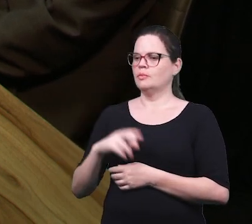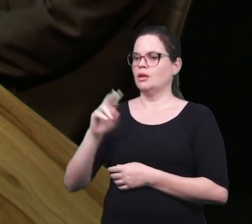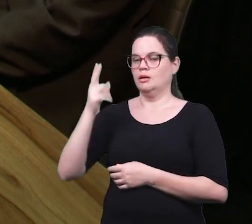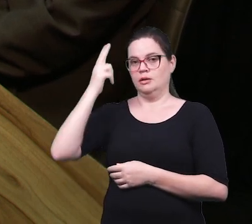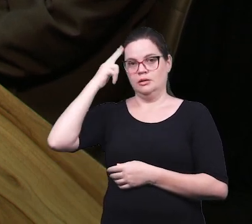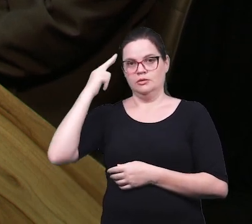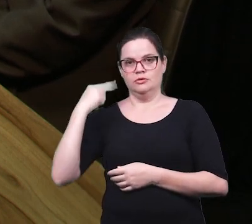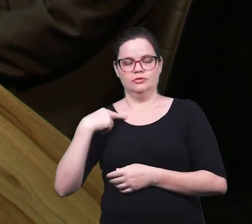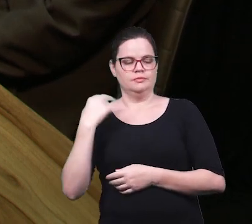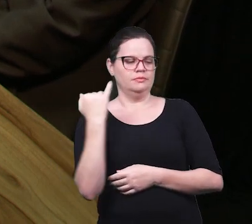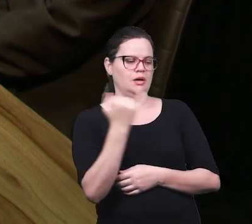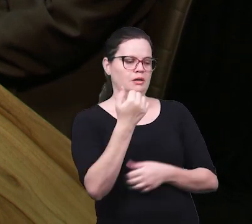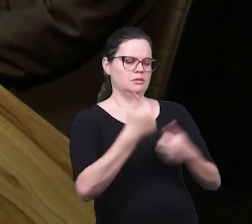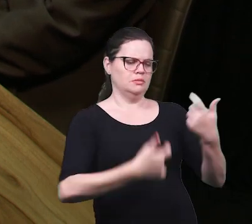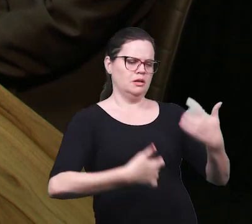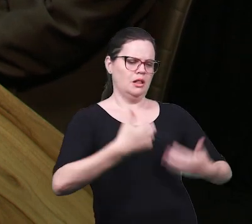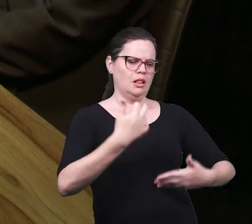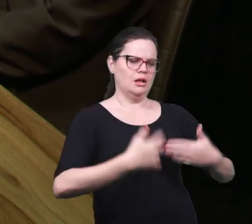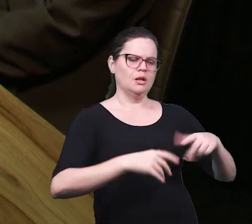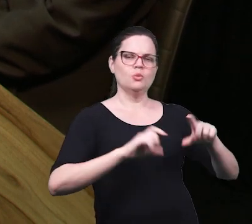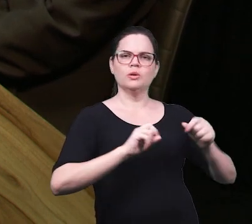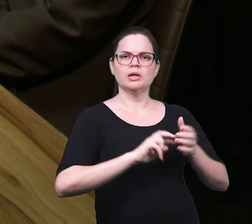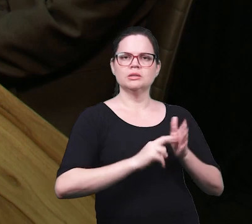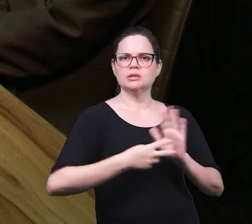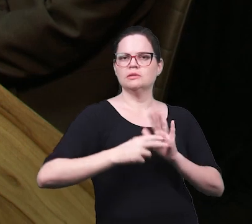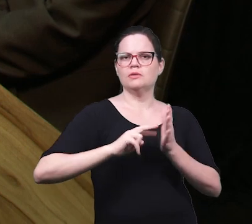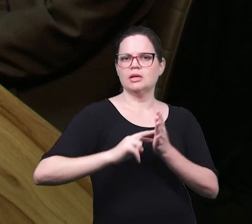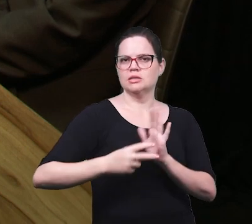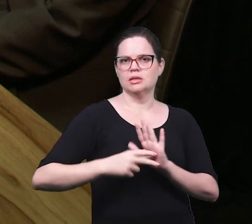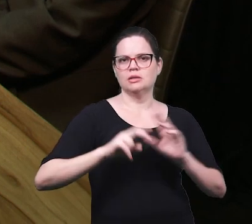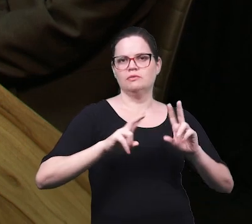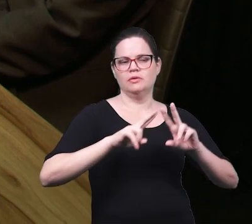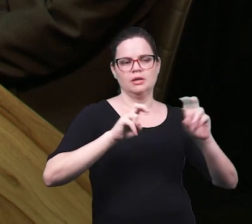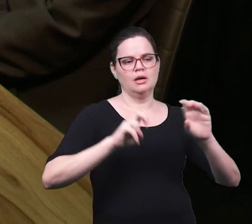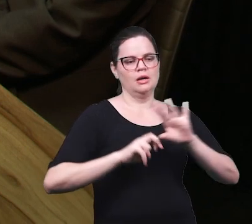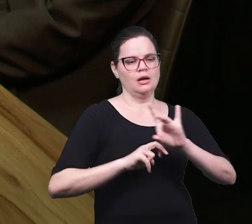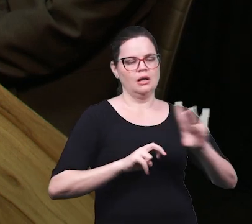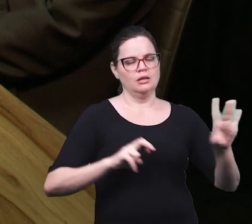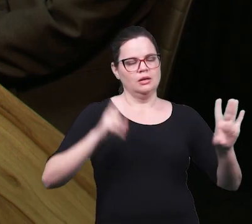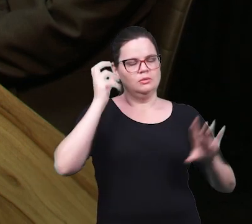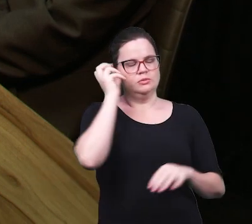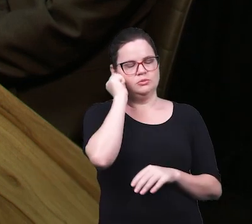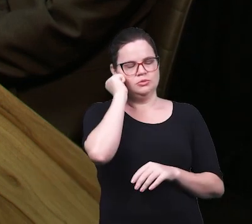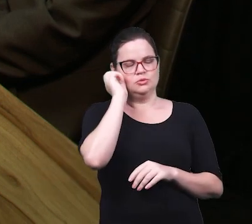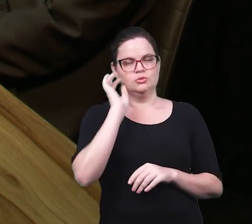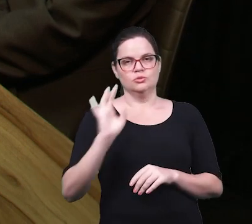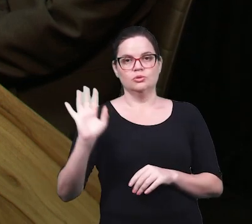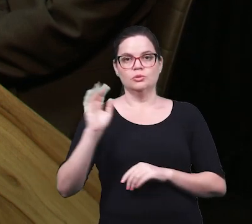José dá a interpretação para o copeiro e para o